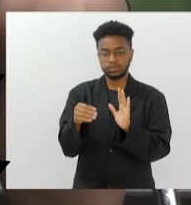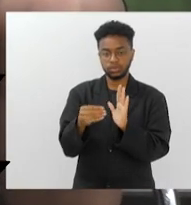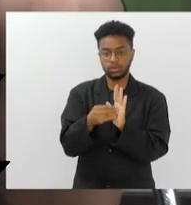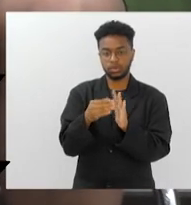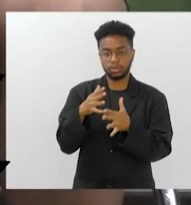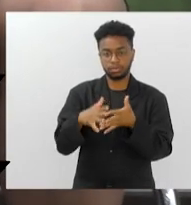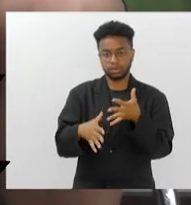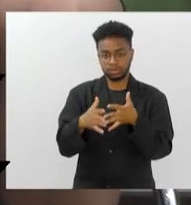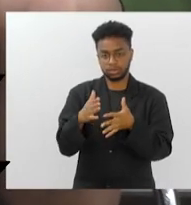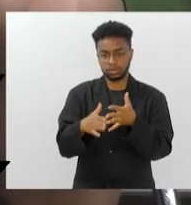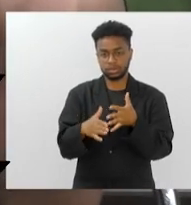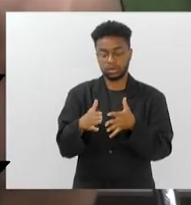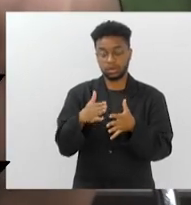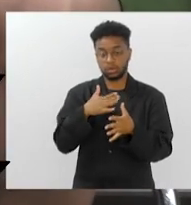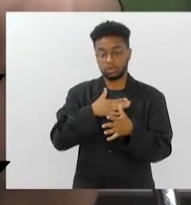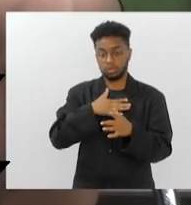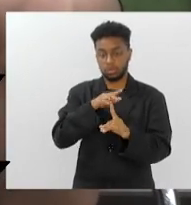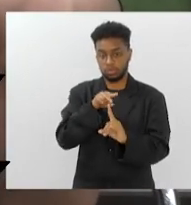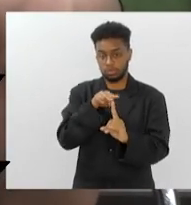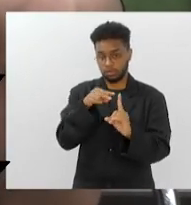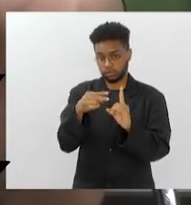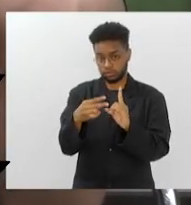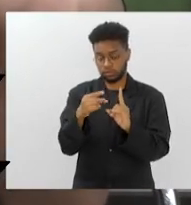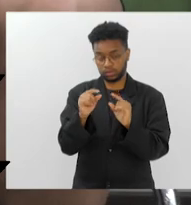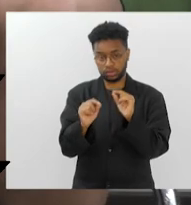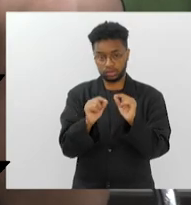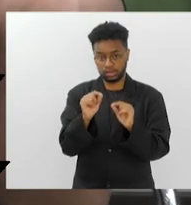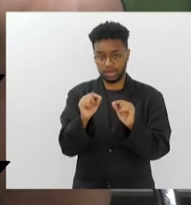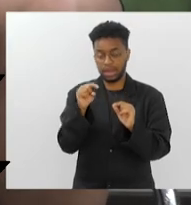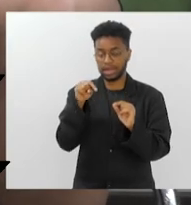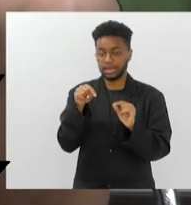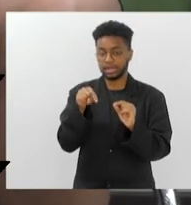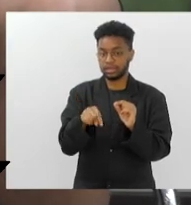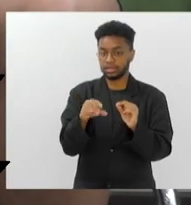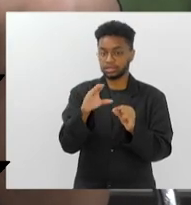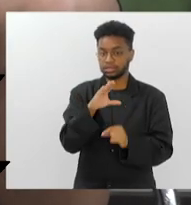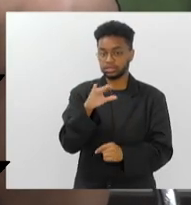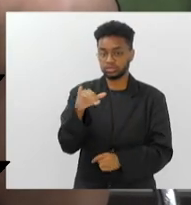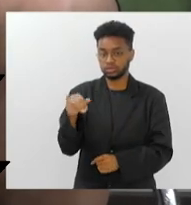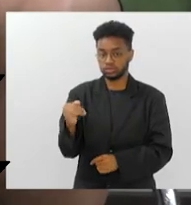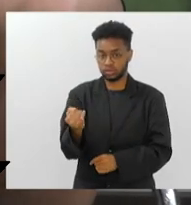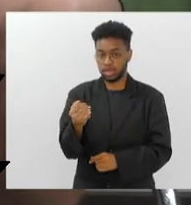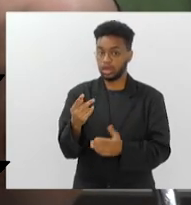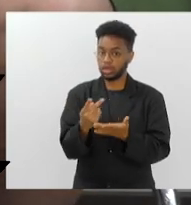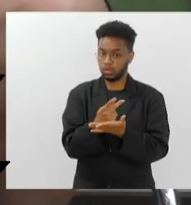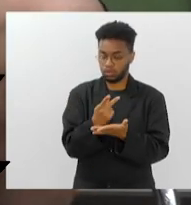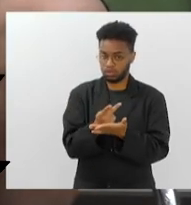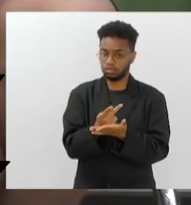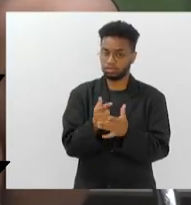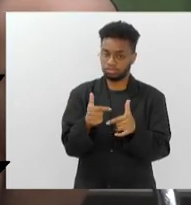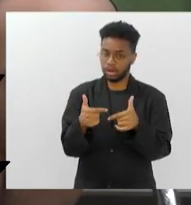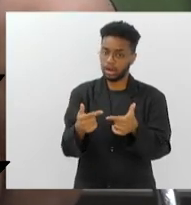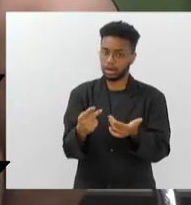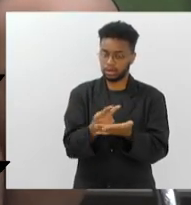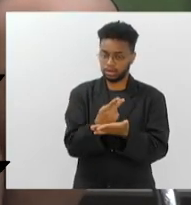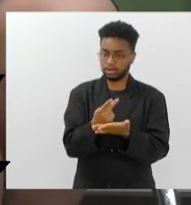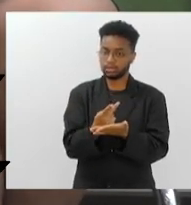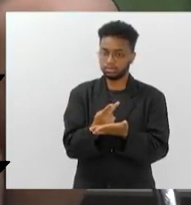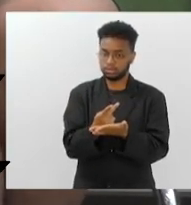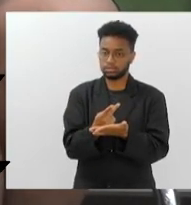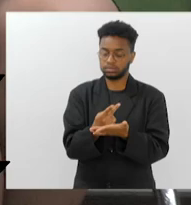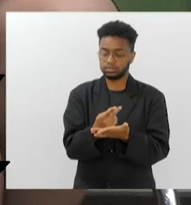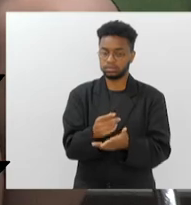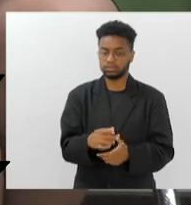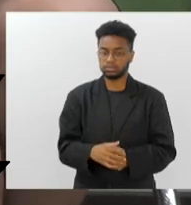é no meu entendimento a ccj errou ccj